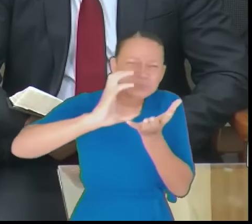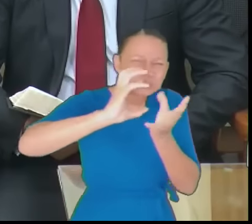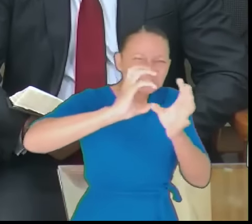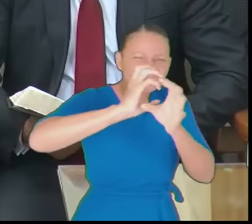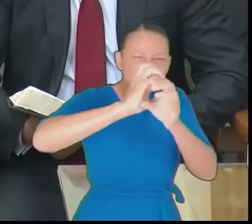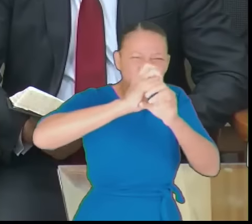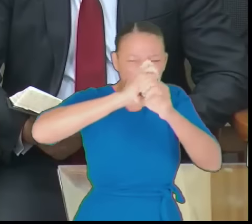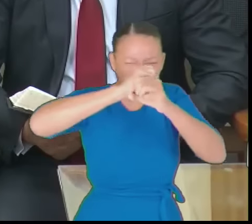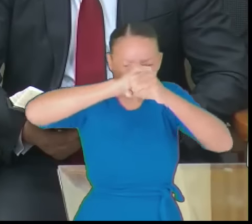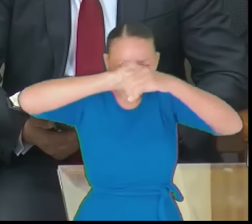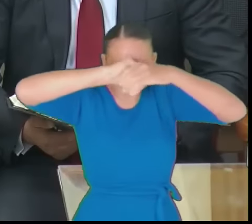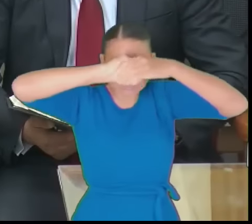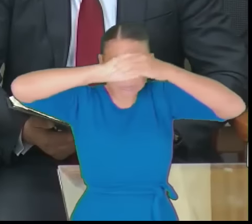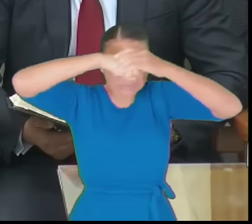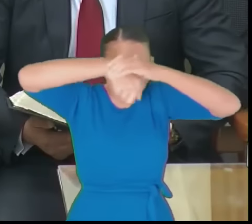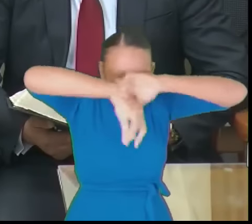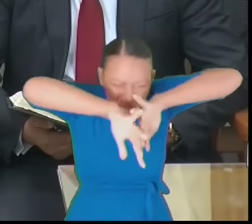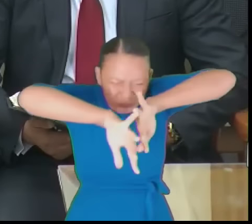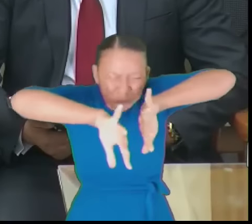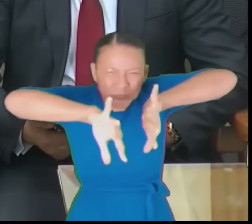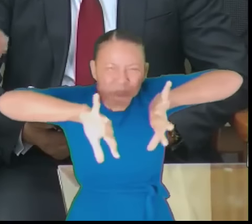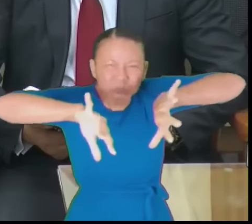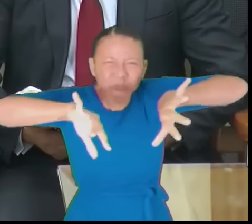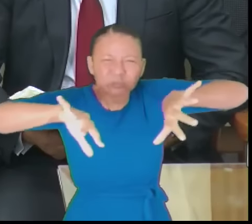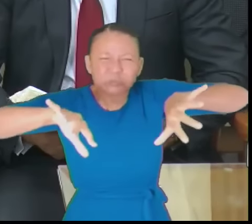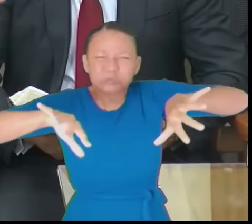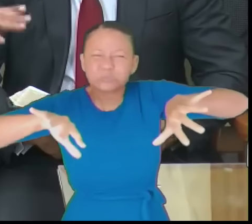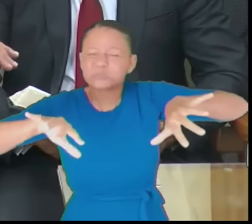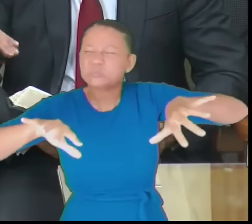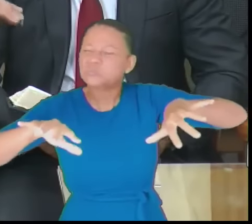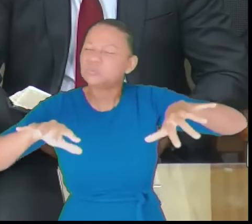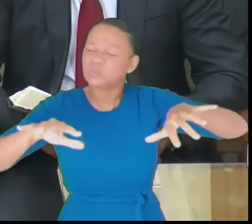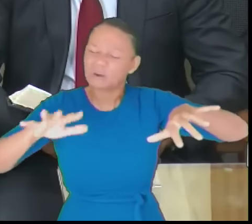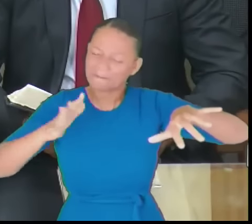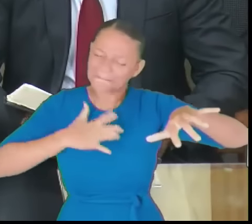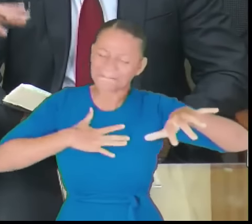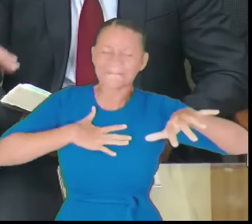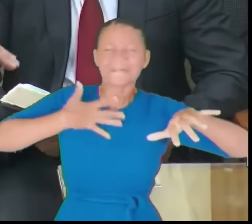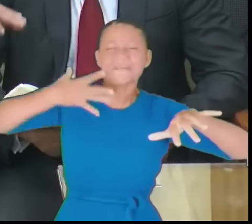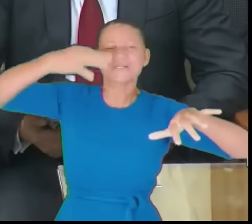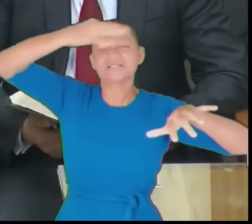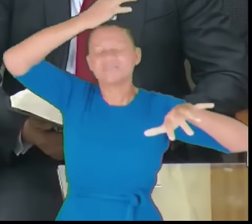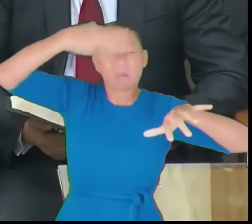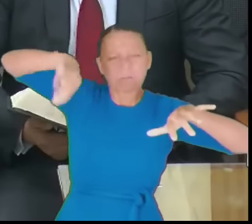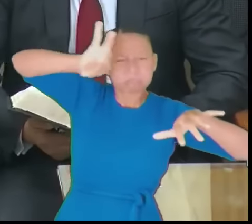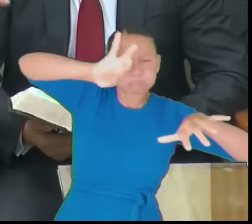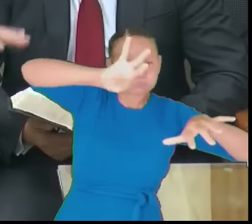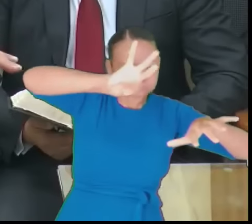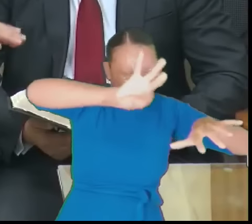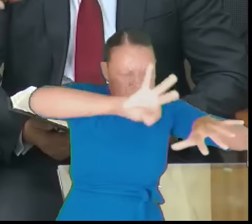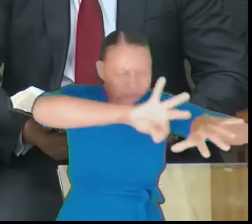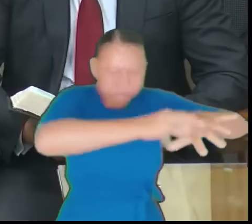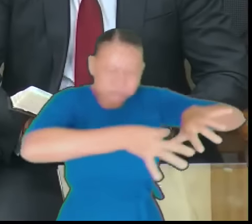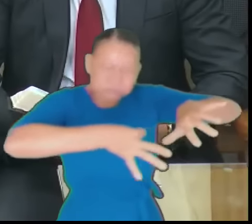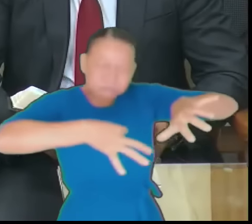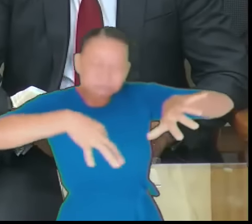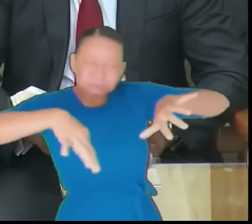abismo. E o Espírito de Deus, o meu Espírito, se movia sobre a